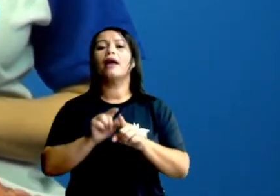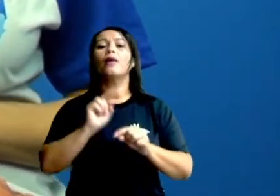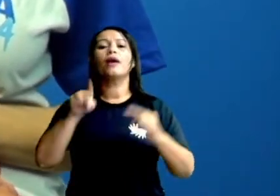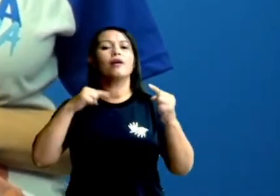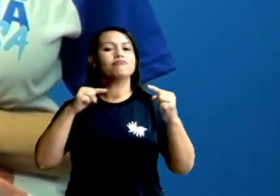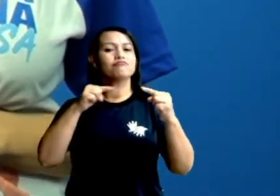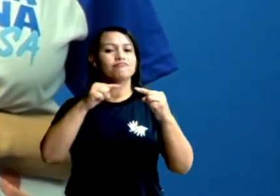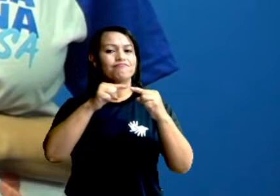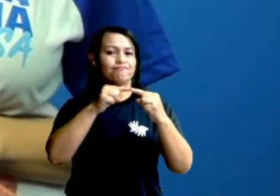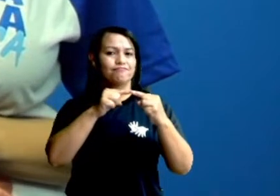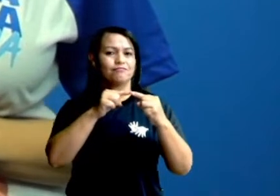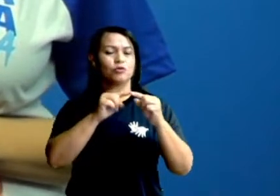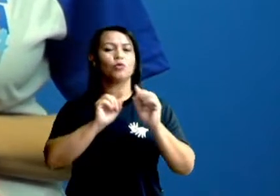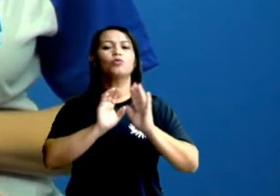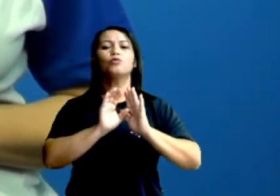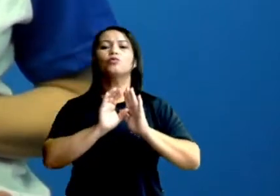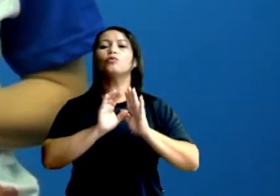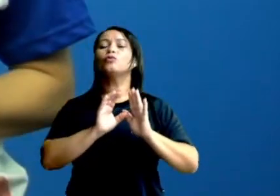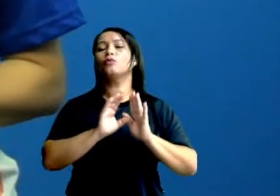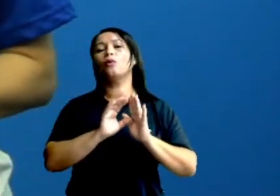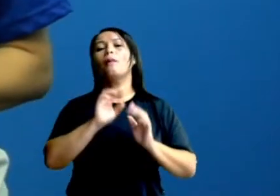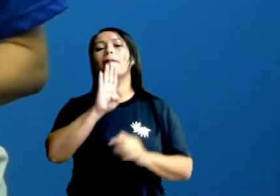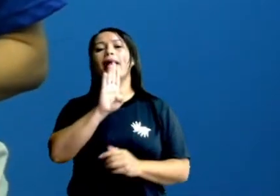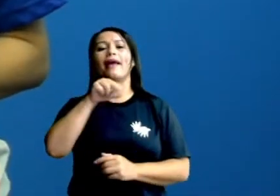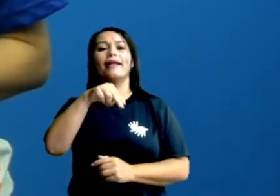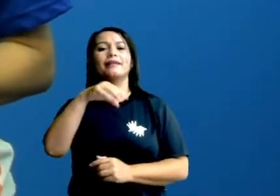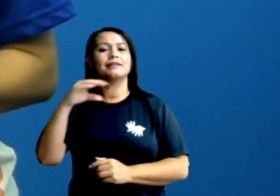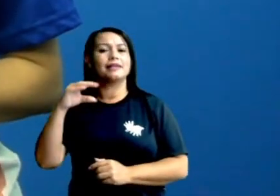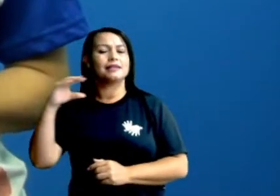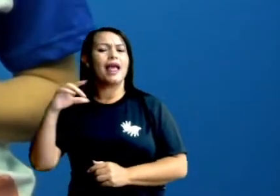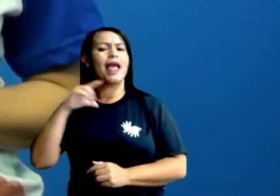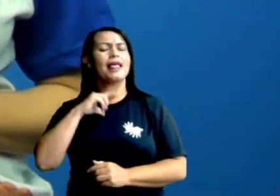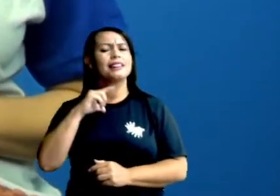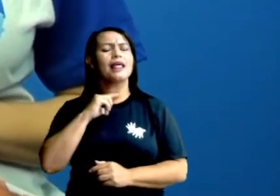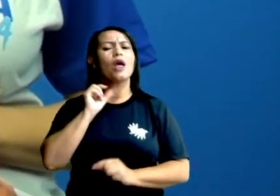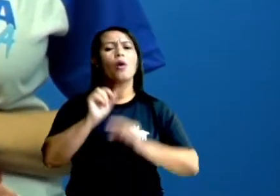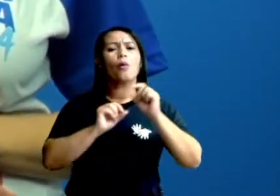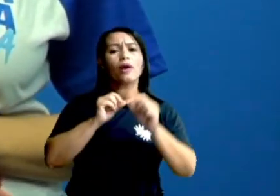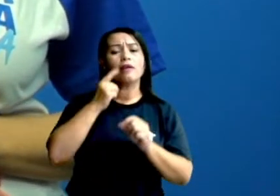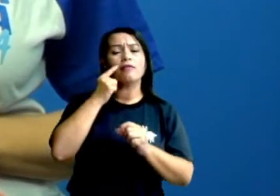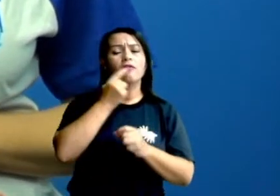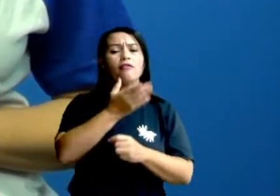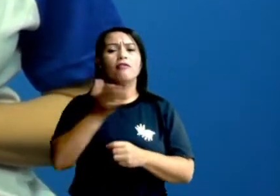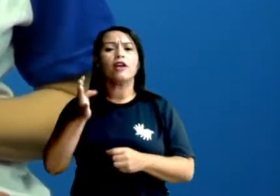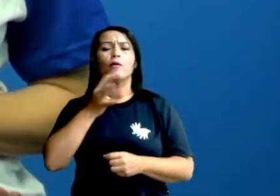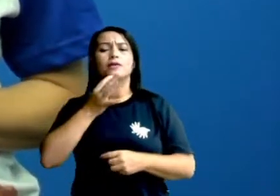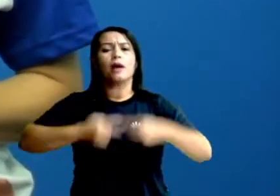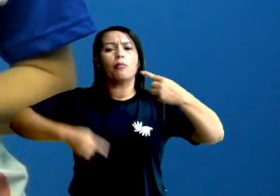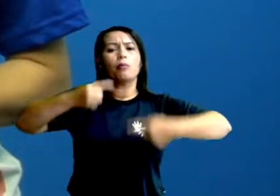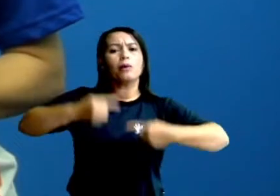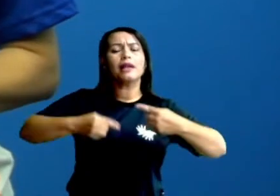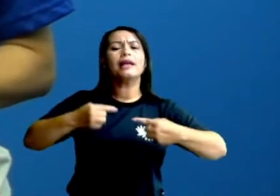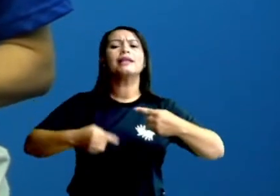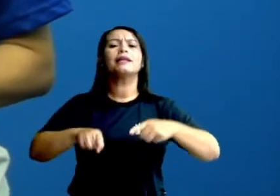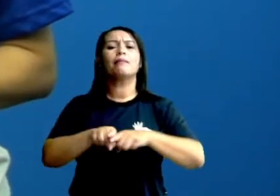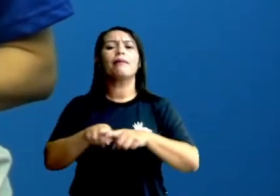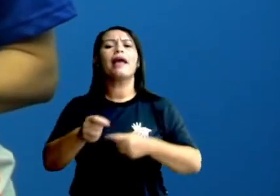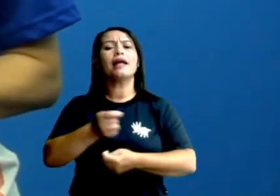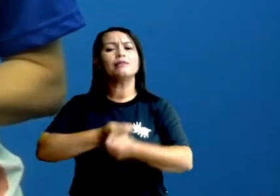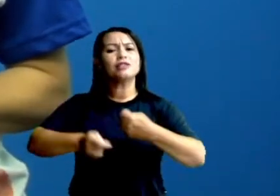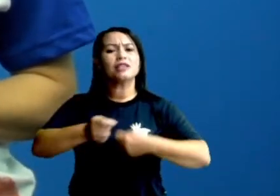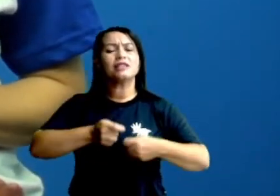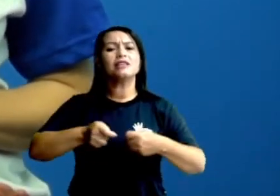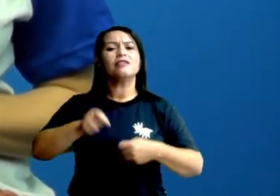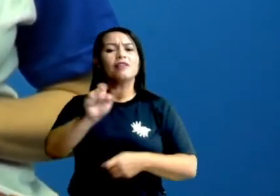Comum Curricular é distinguir unidades político-administrativas oficiais nacionais,